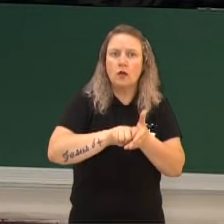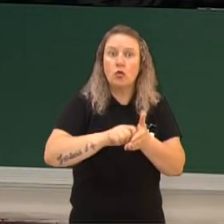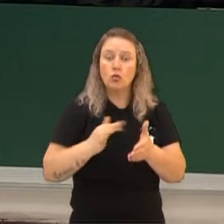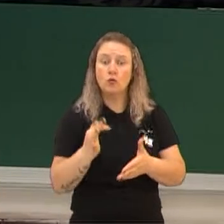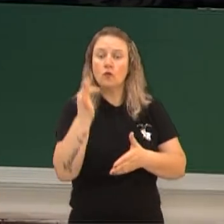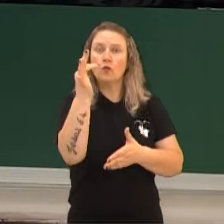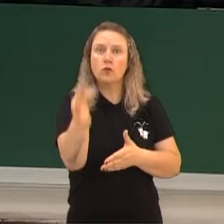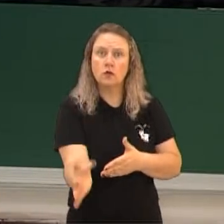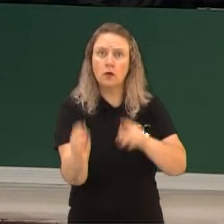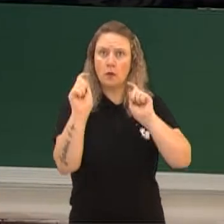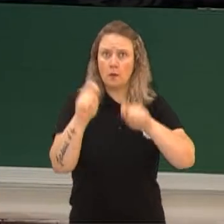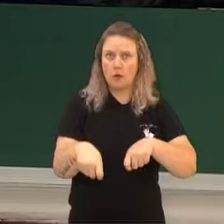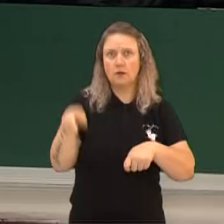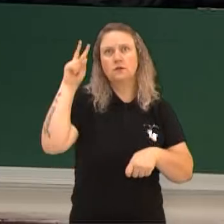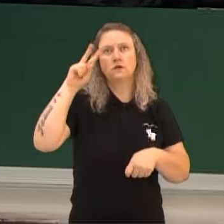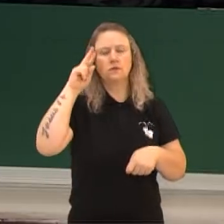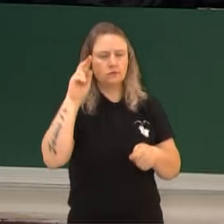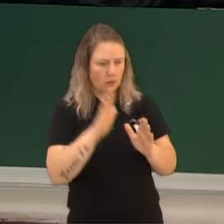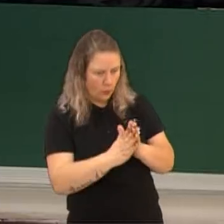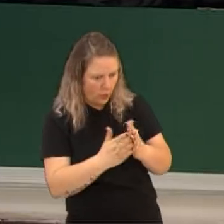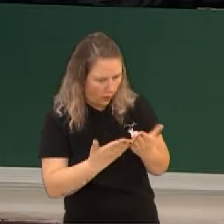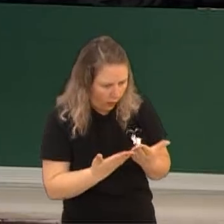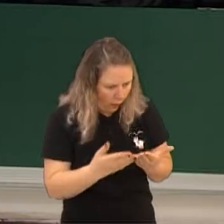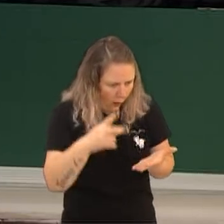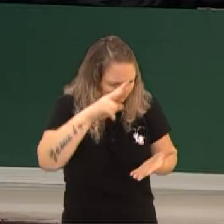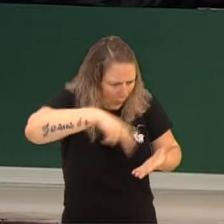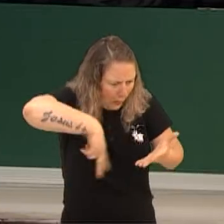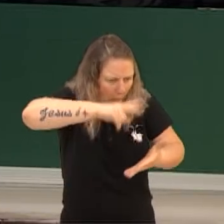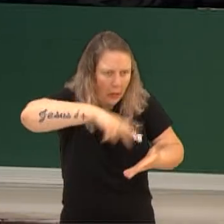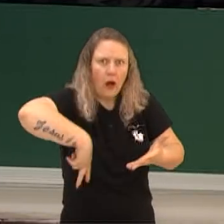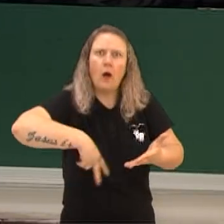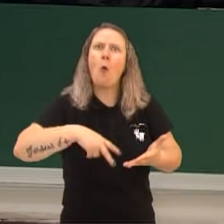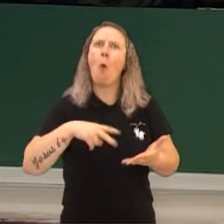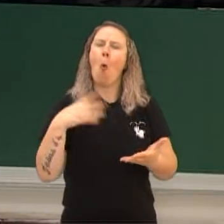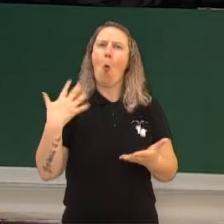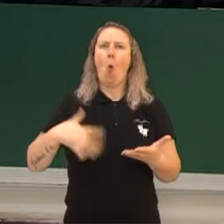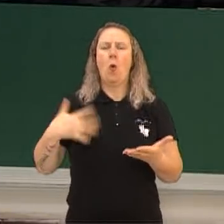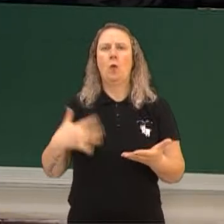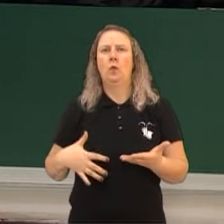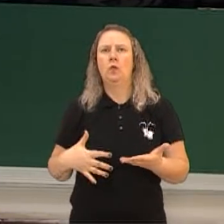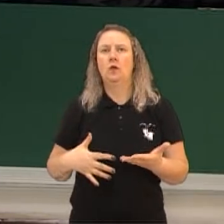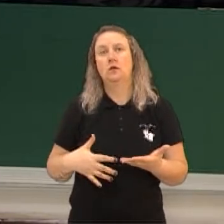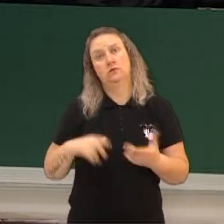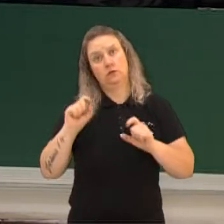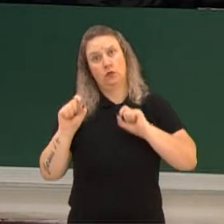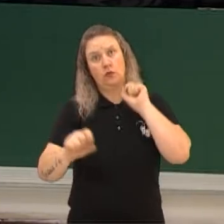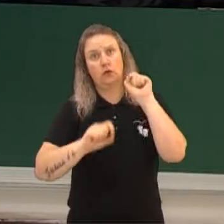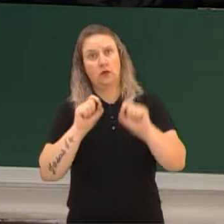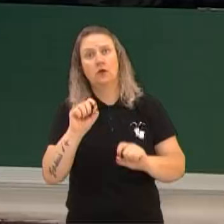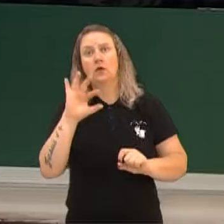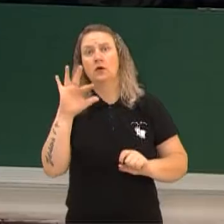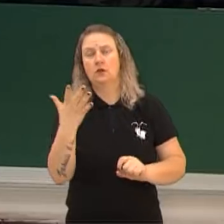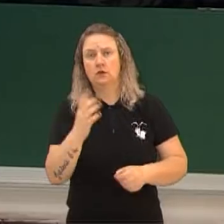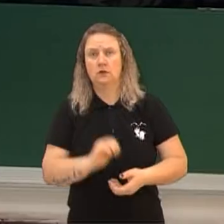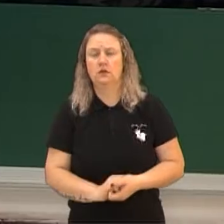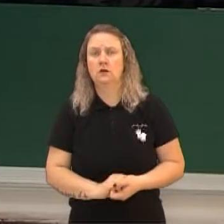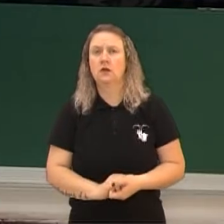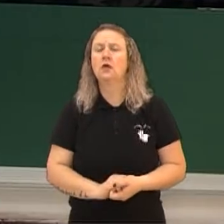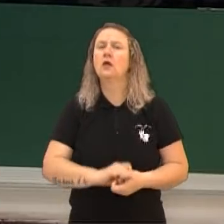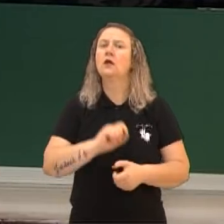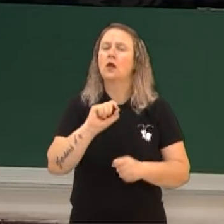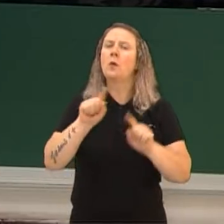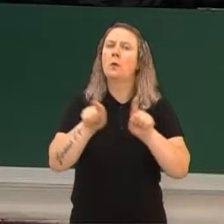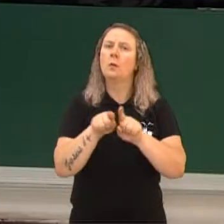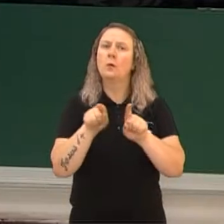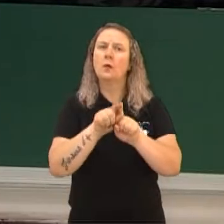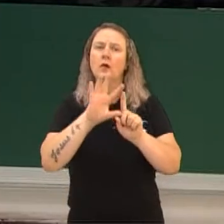chama de cultura erudita. Por muito tempo esses conhecimentos eles eram guardados para poucas pessoas. E aí até mesmo a